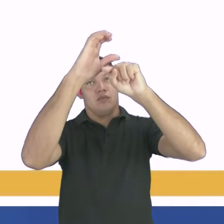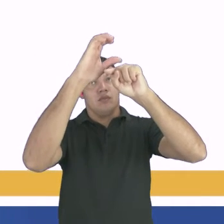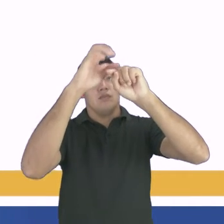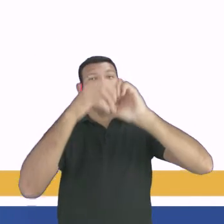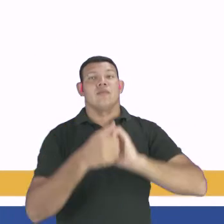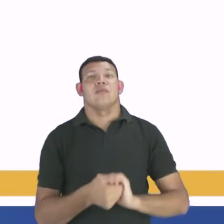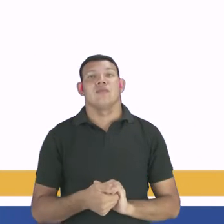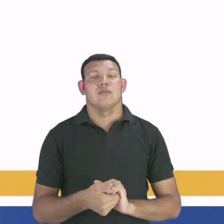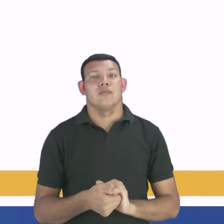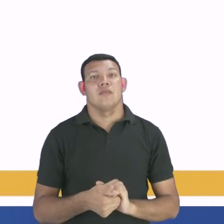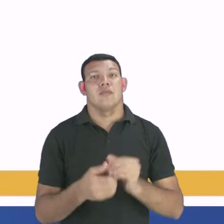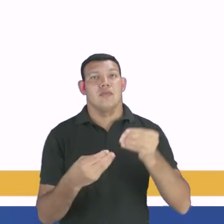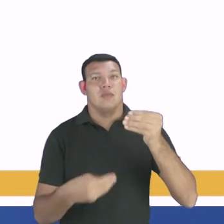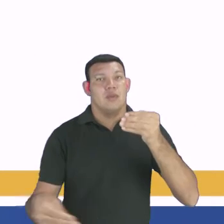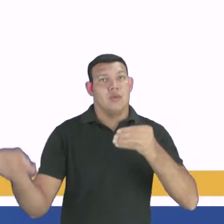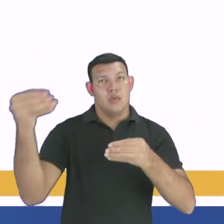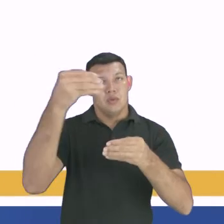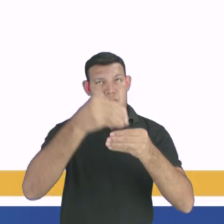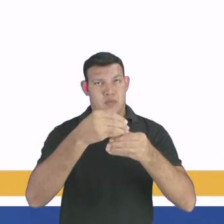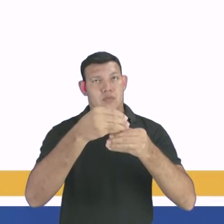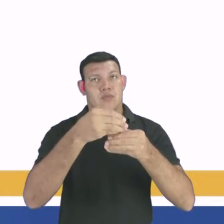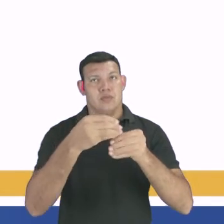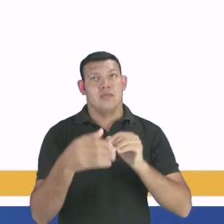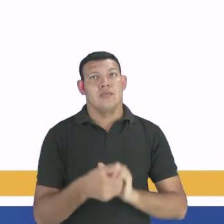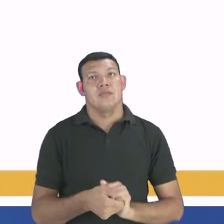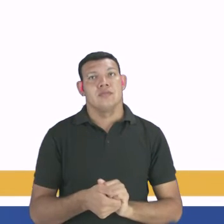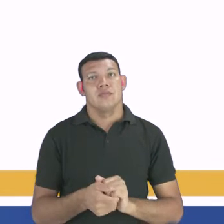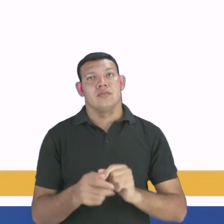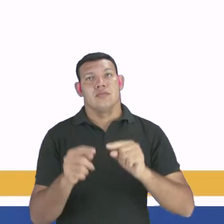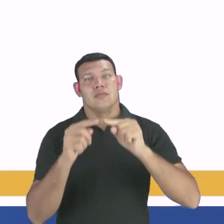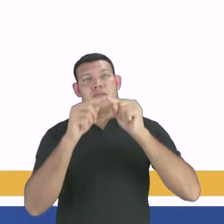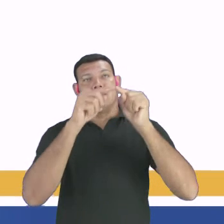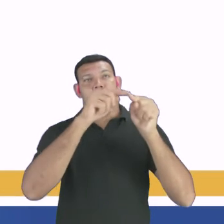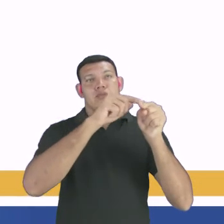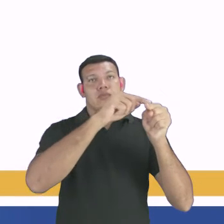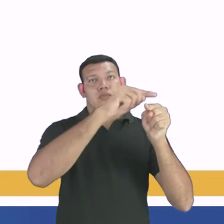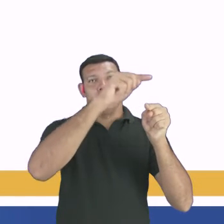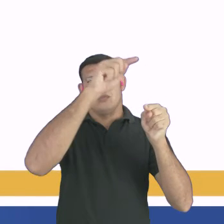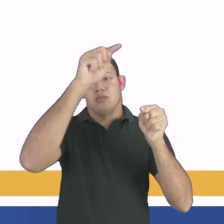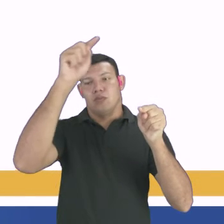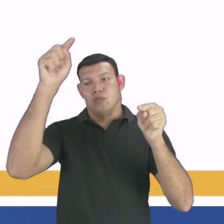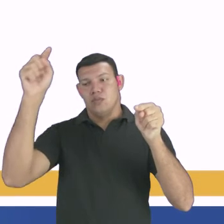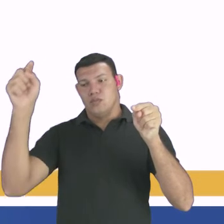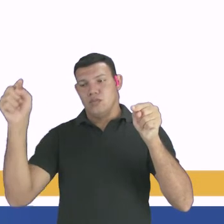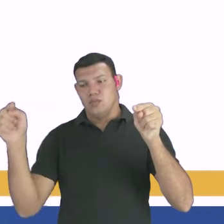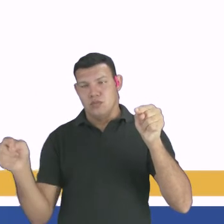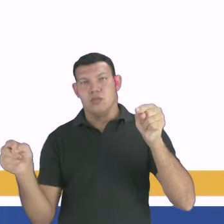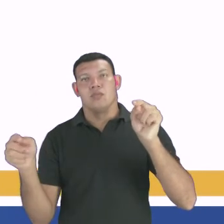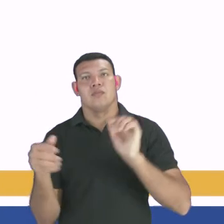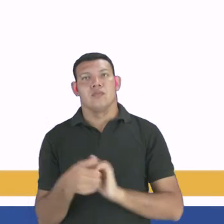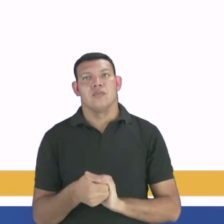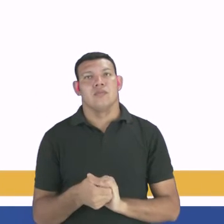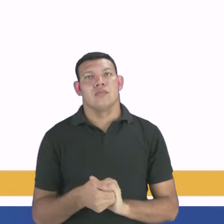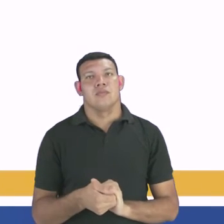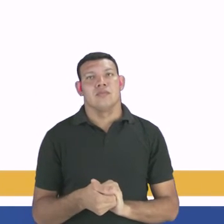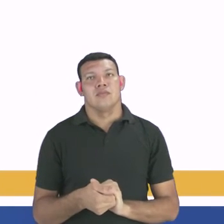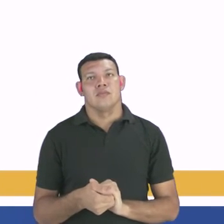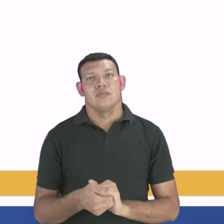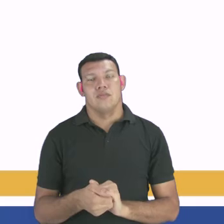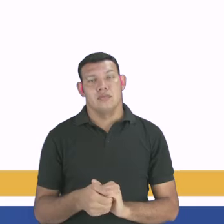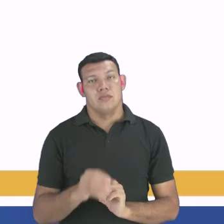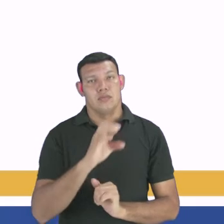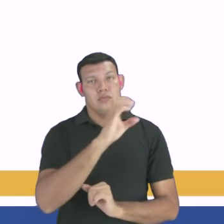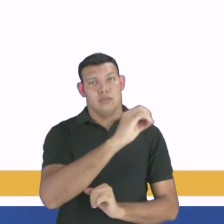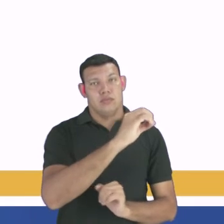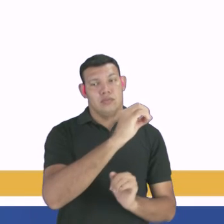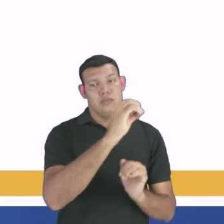vai ser o suplementar Ou seja você vai dar meia volta Nesse círculo onde ele vai de 0 a